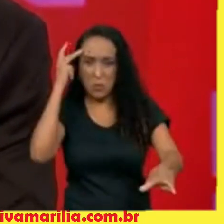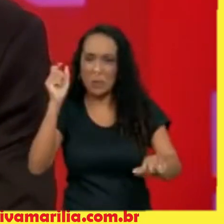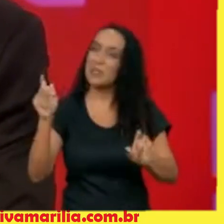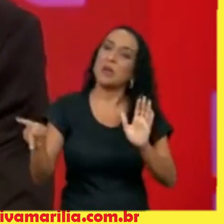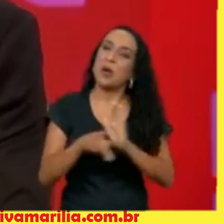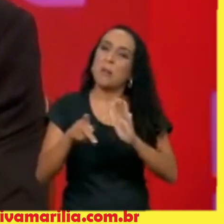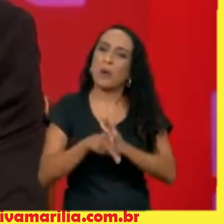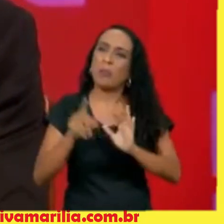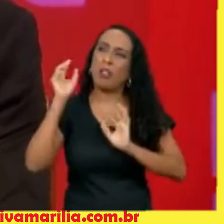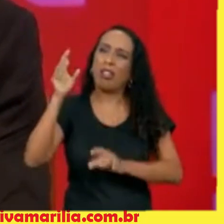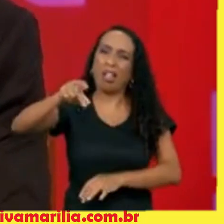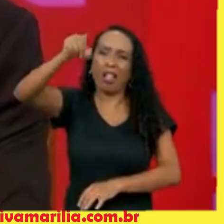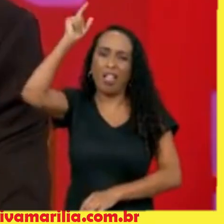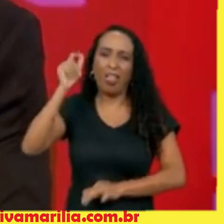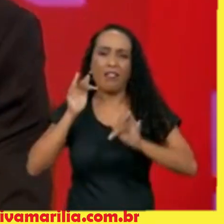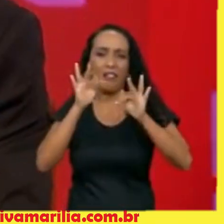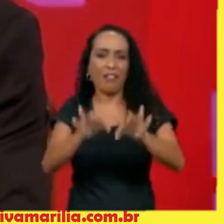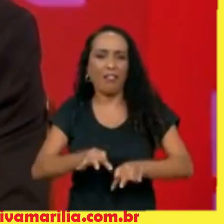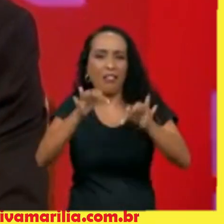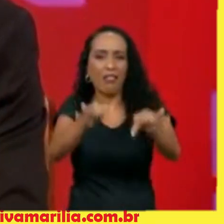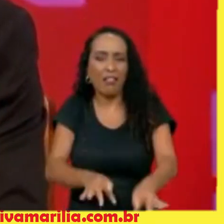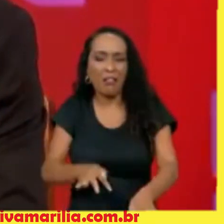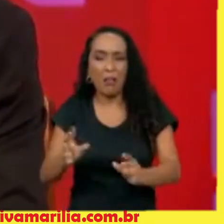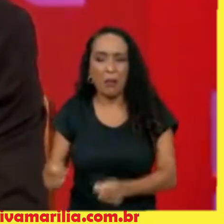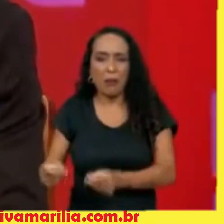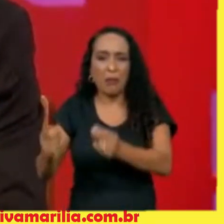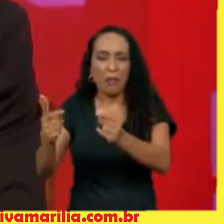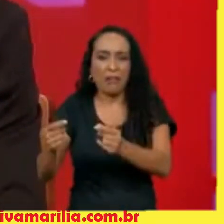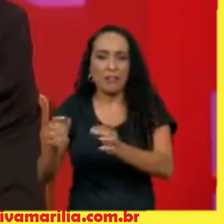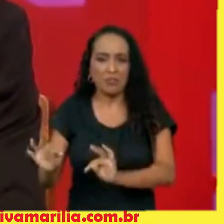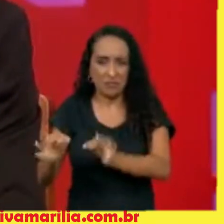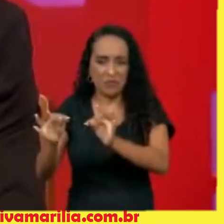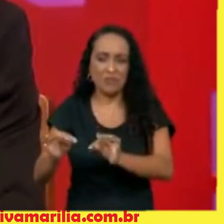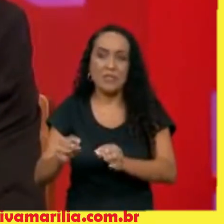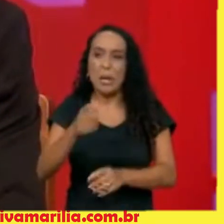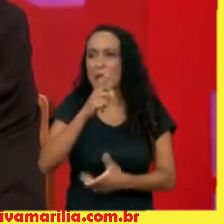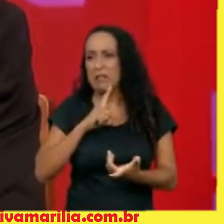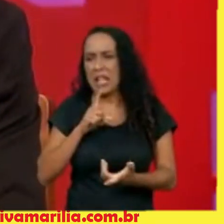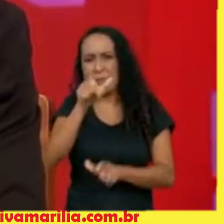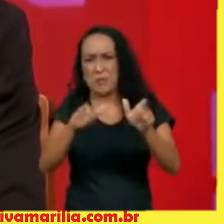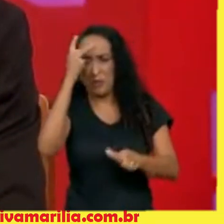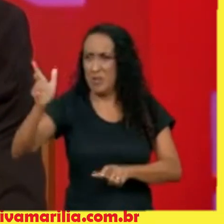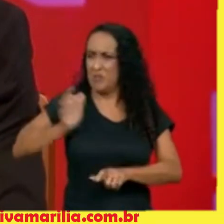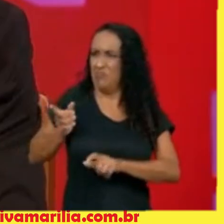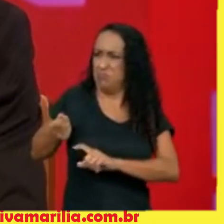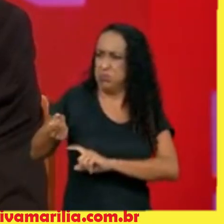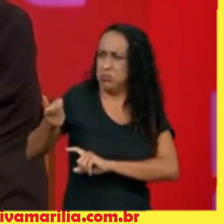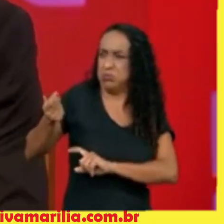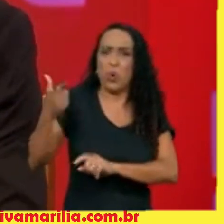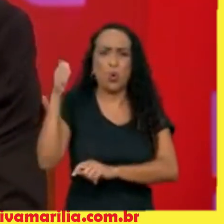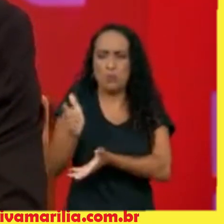todos os grandes chefões do Vale do Silício, pessoas que acumularam a maior quantidade de dinheiro da